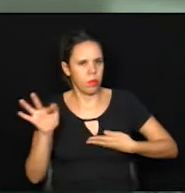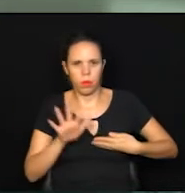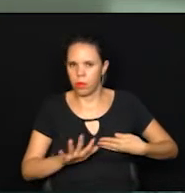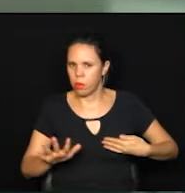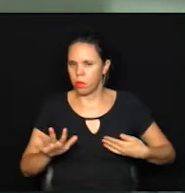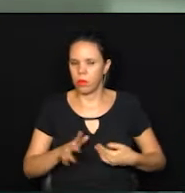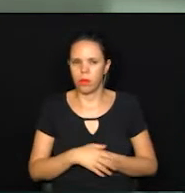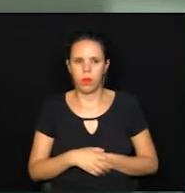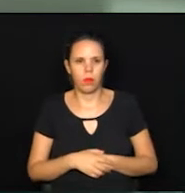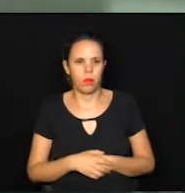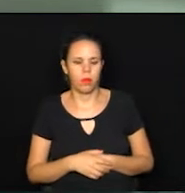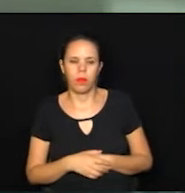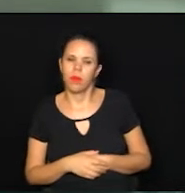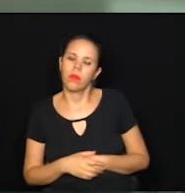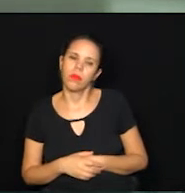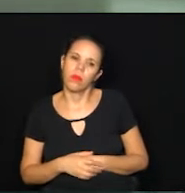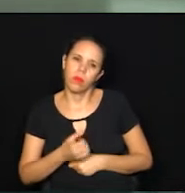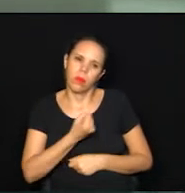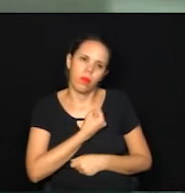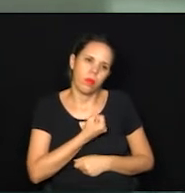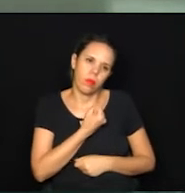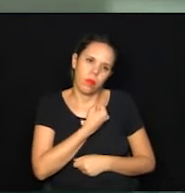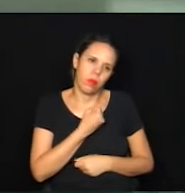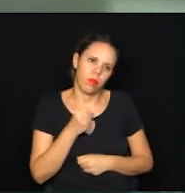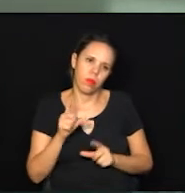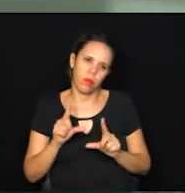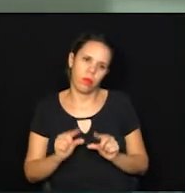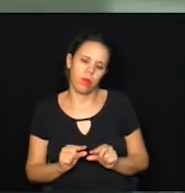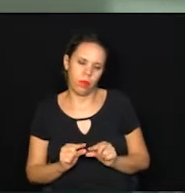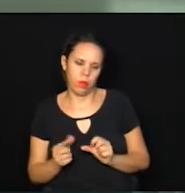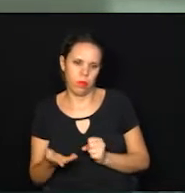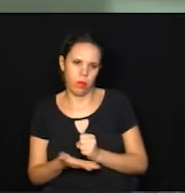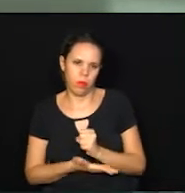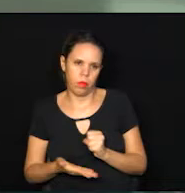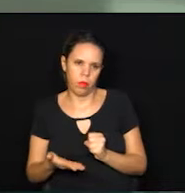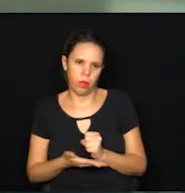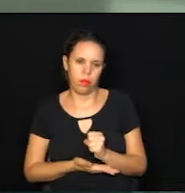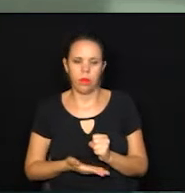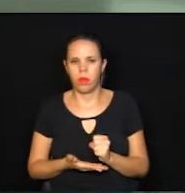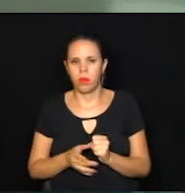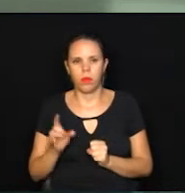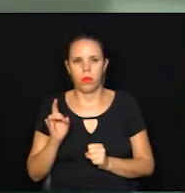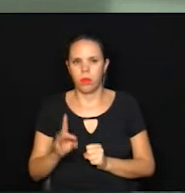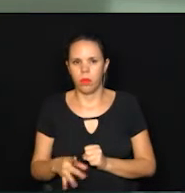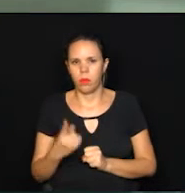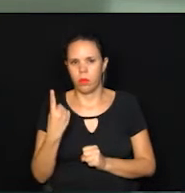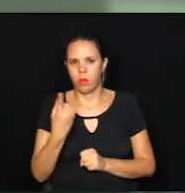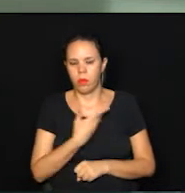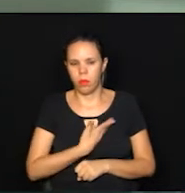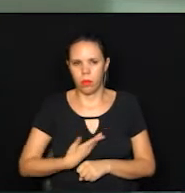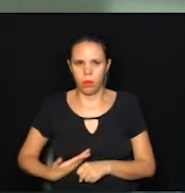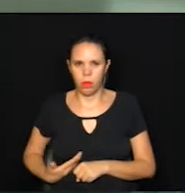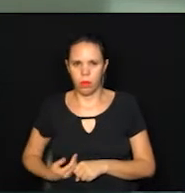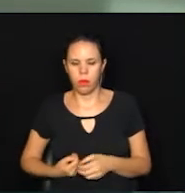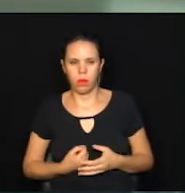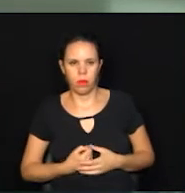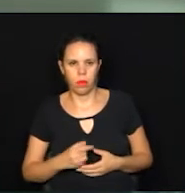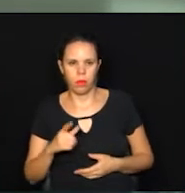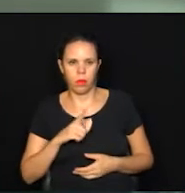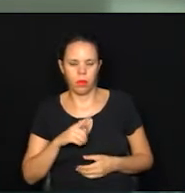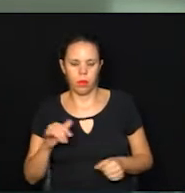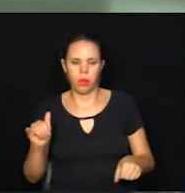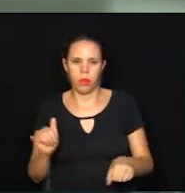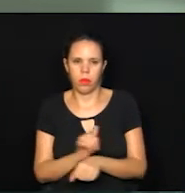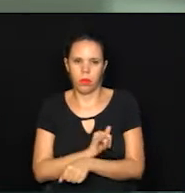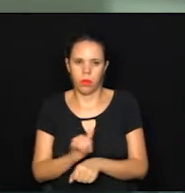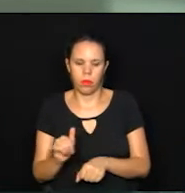Então, é um número muito baixo de apenas um governador ter buscado uma